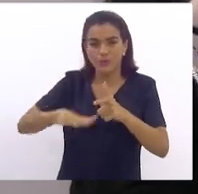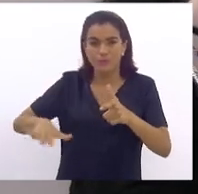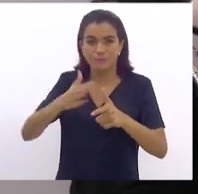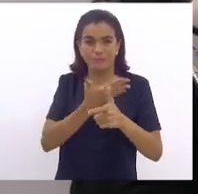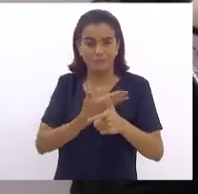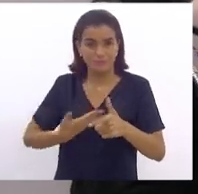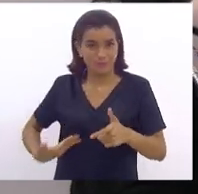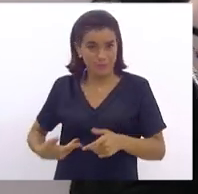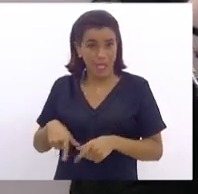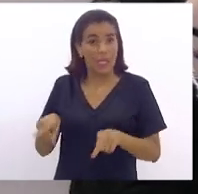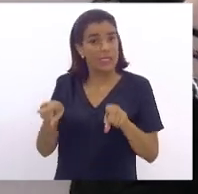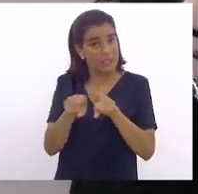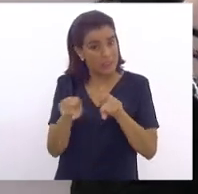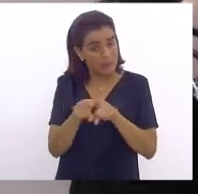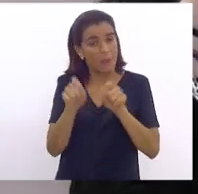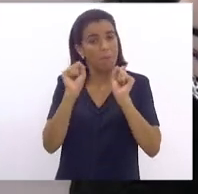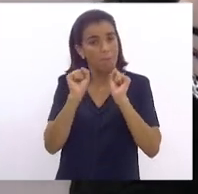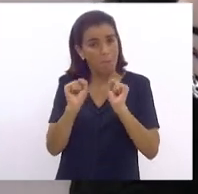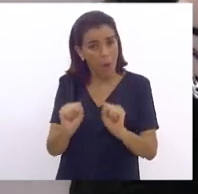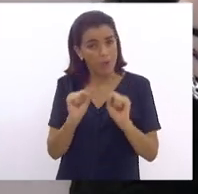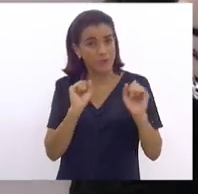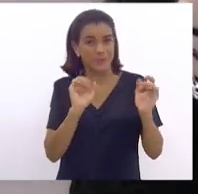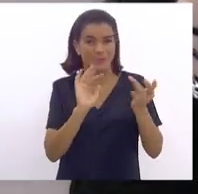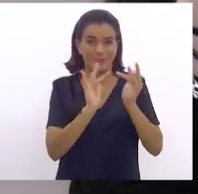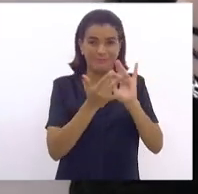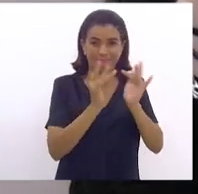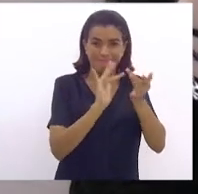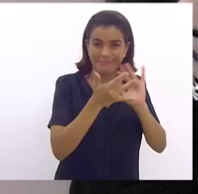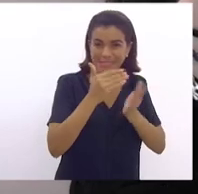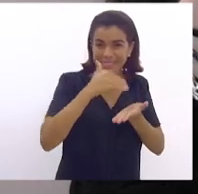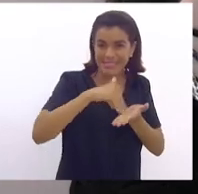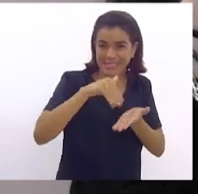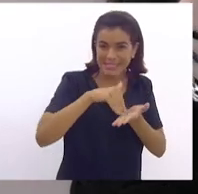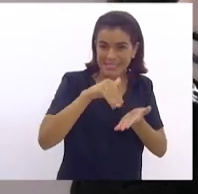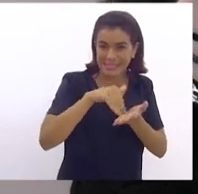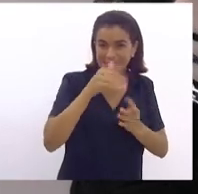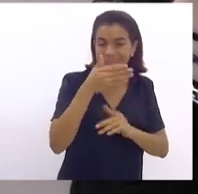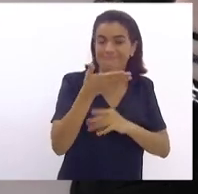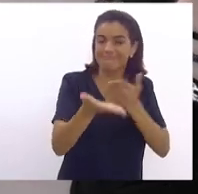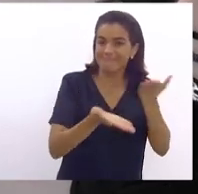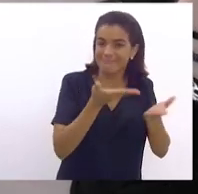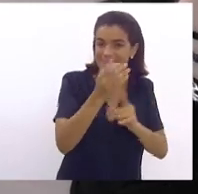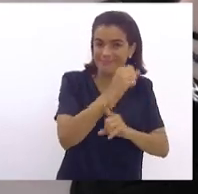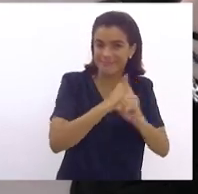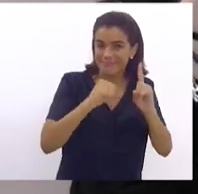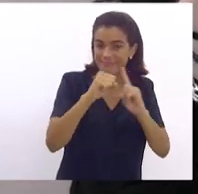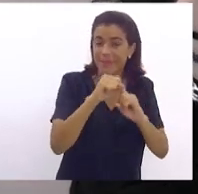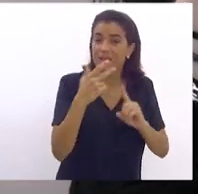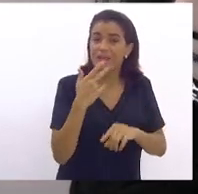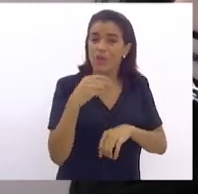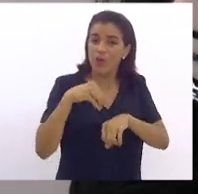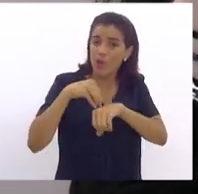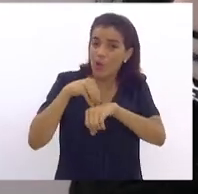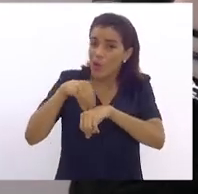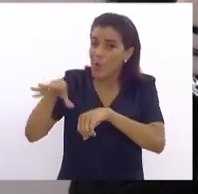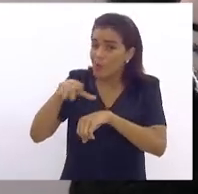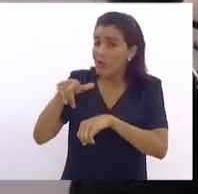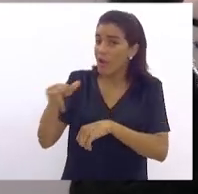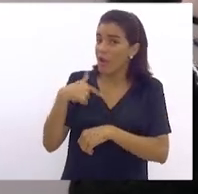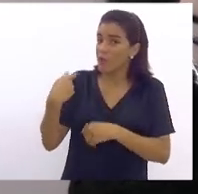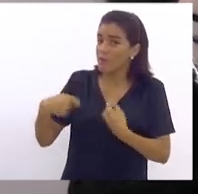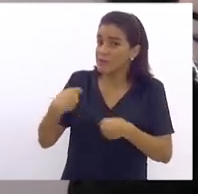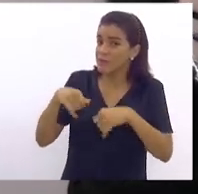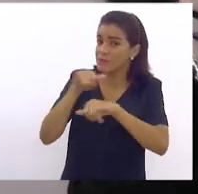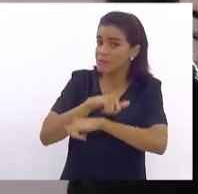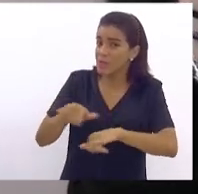público, ele também pode se comunicar com a Secretaria de Assistência Social e dizer que ele está fazendo uma campanha de